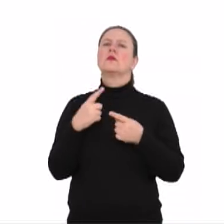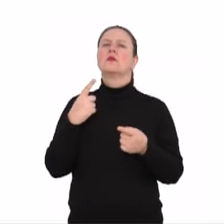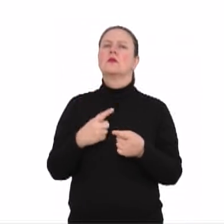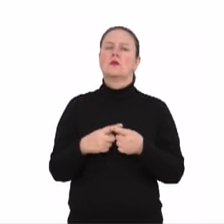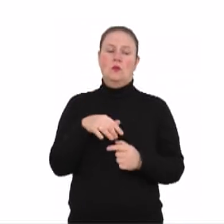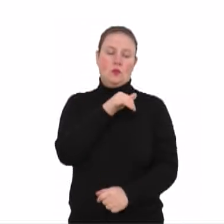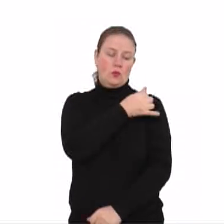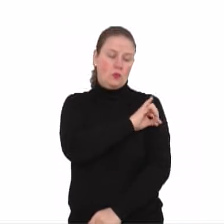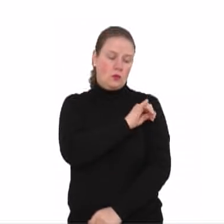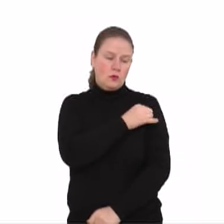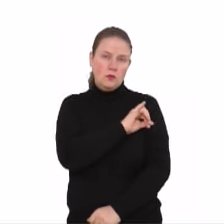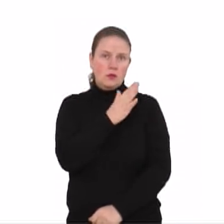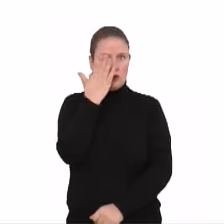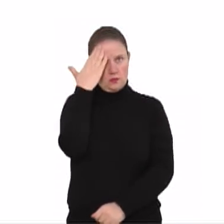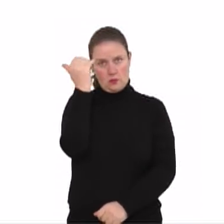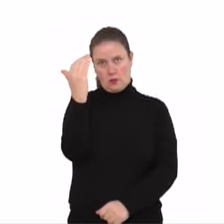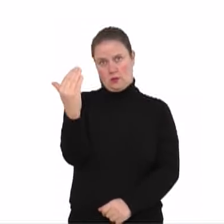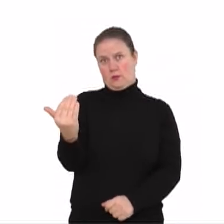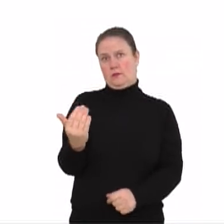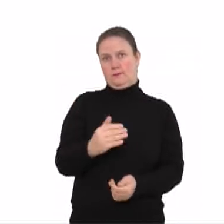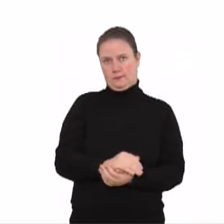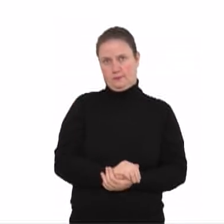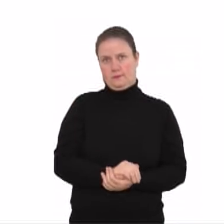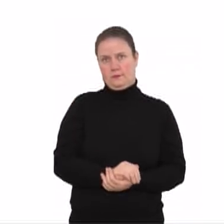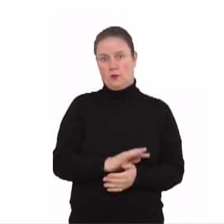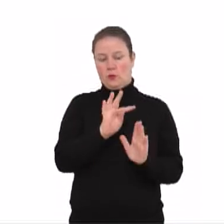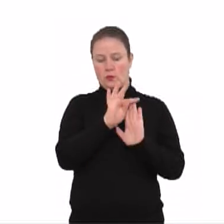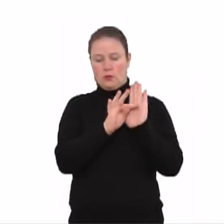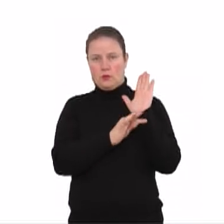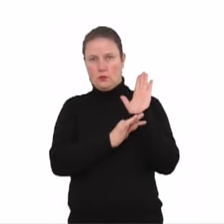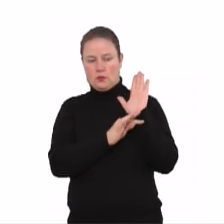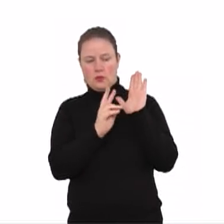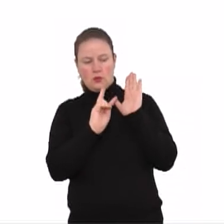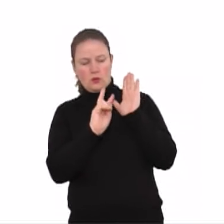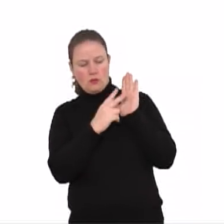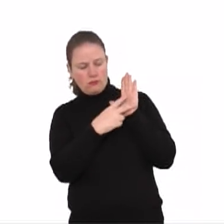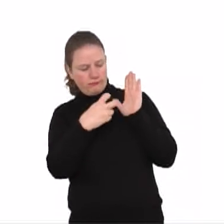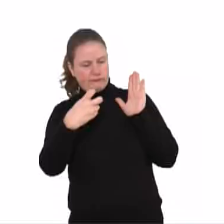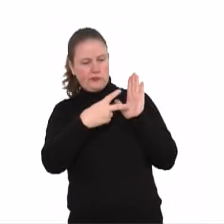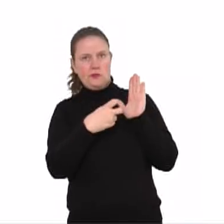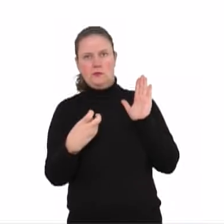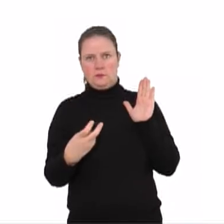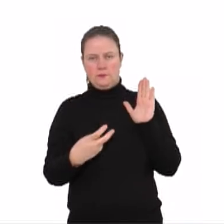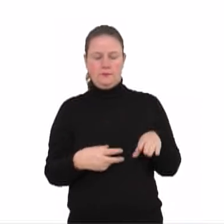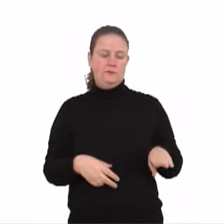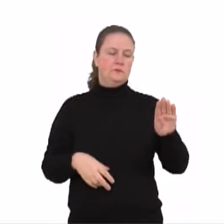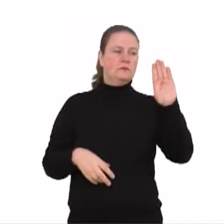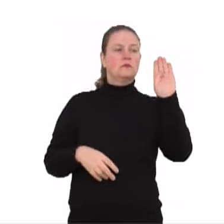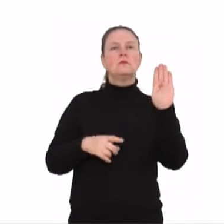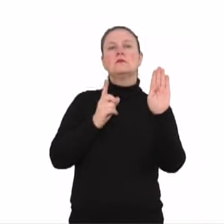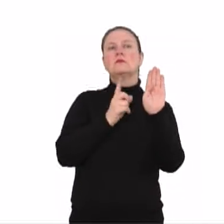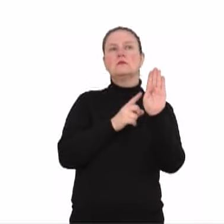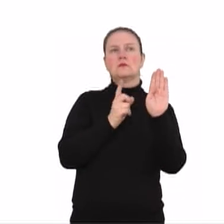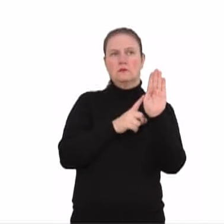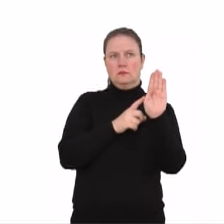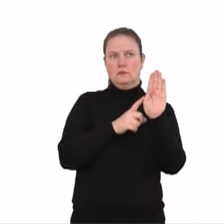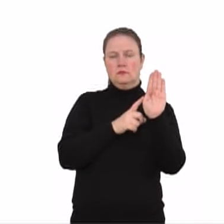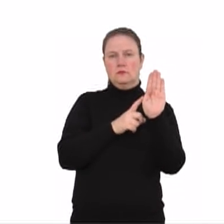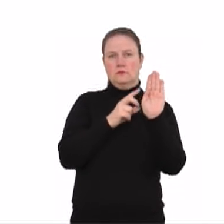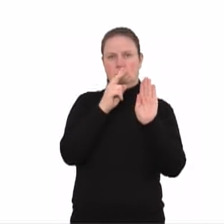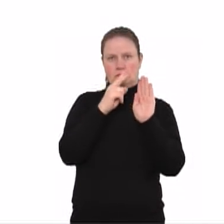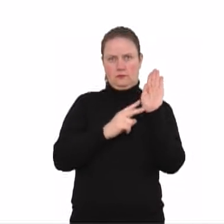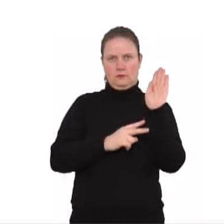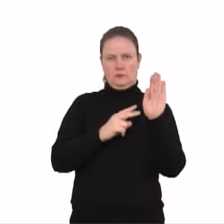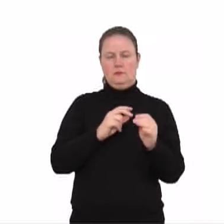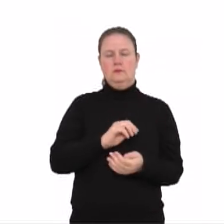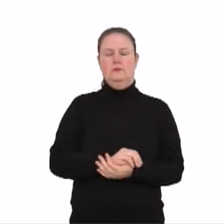famoso? E lá no texto você encontra isso. Por que ele é famoso? Letra B. What can you see from the